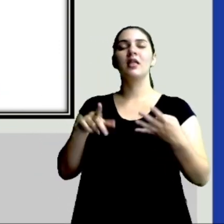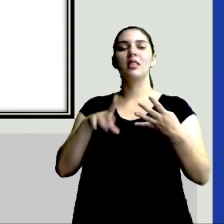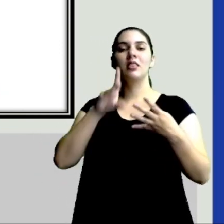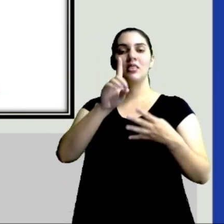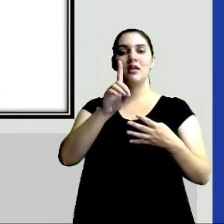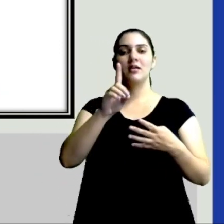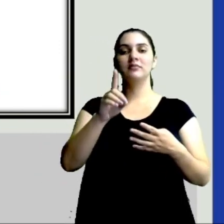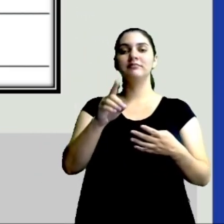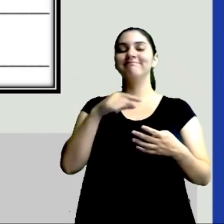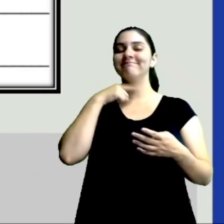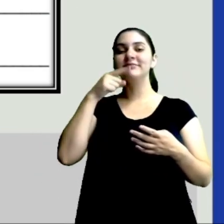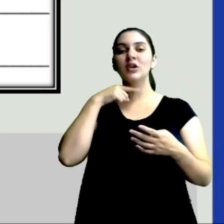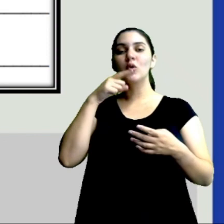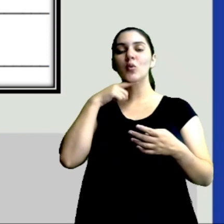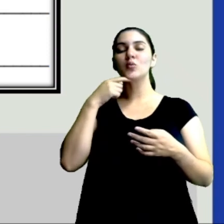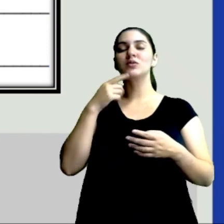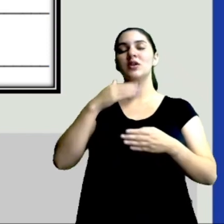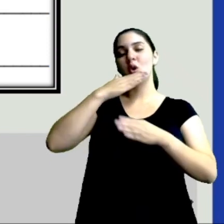Ele.